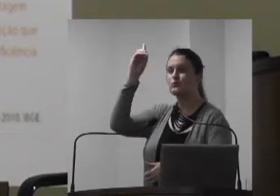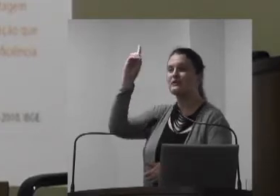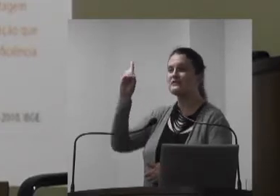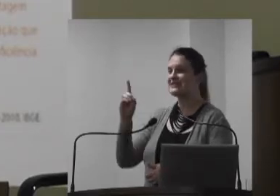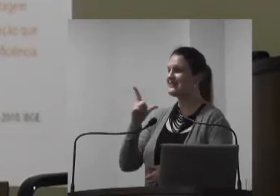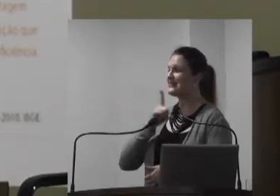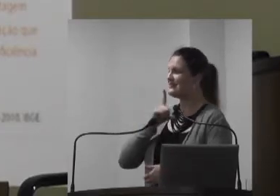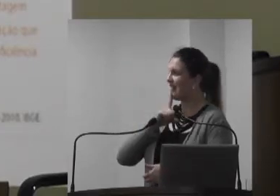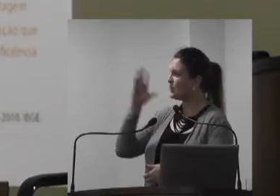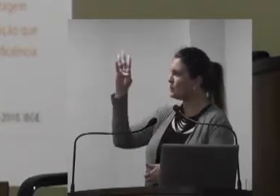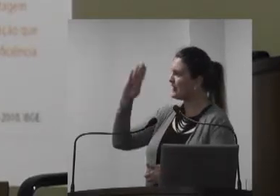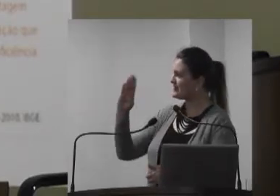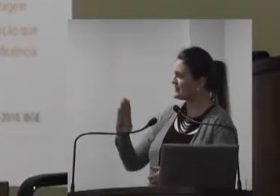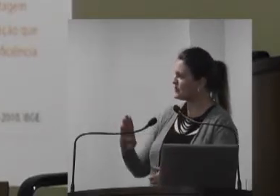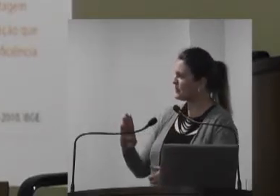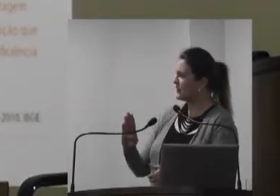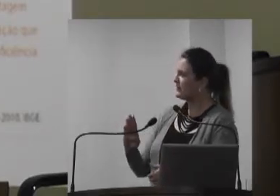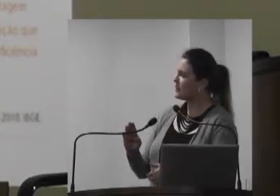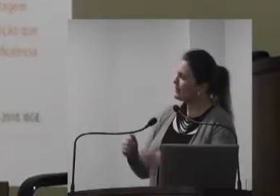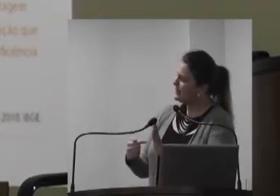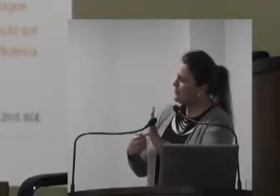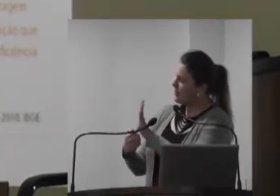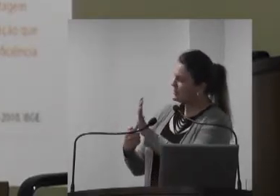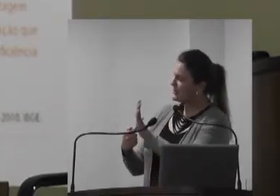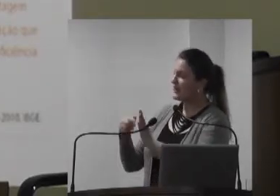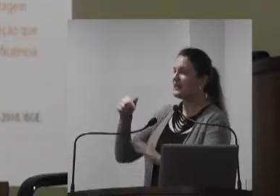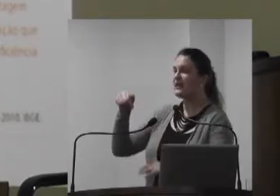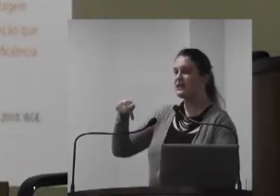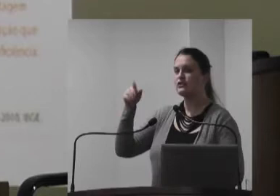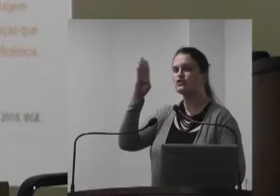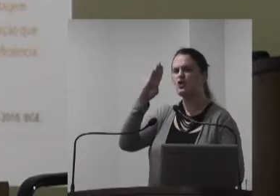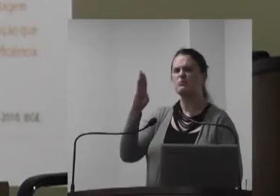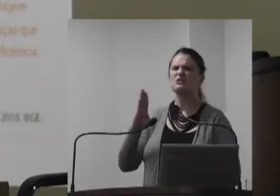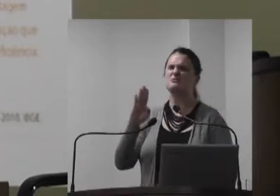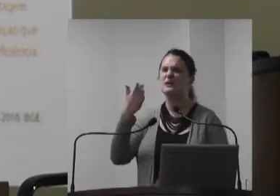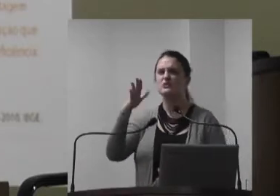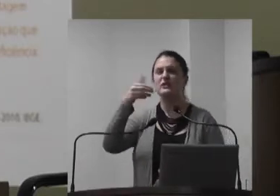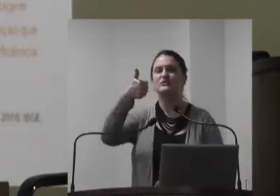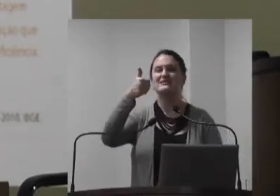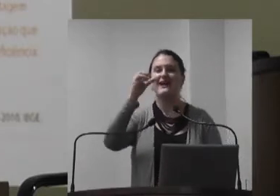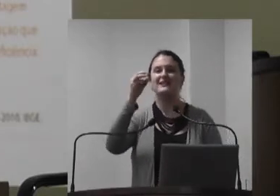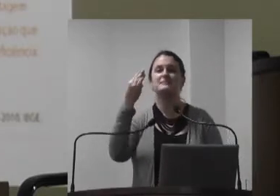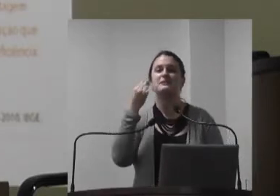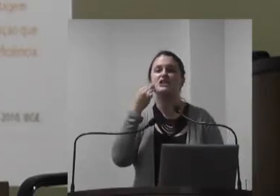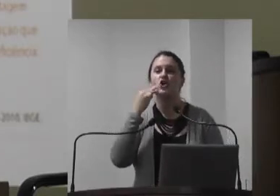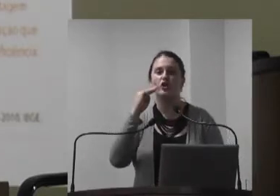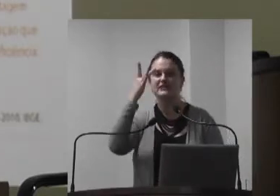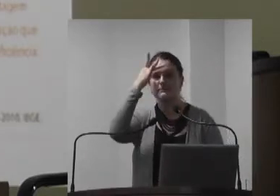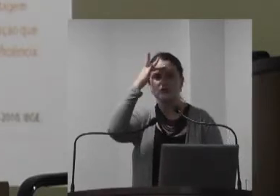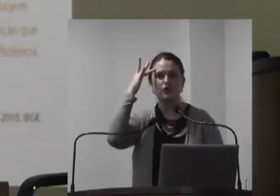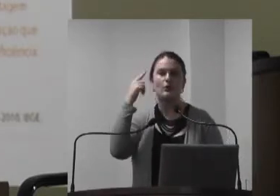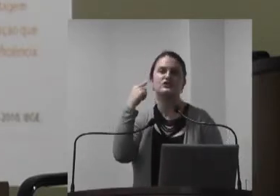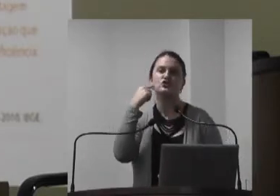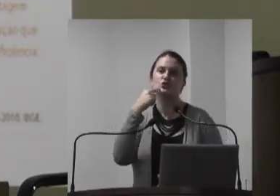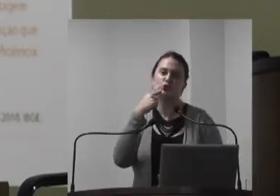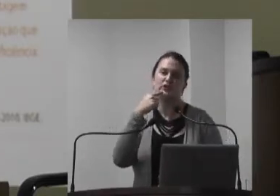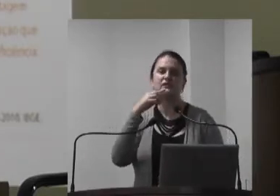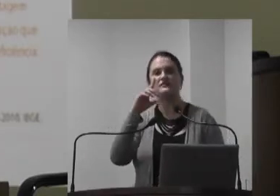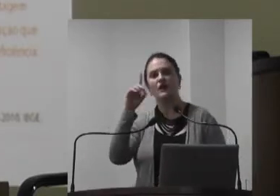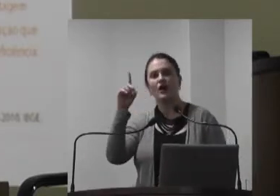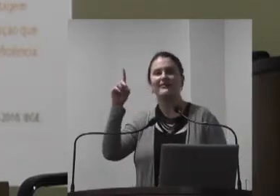de pessoas com deficiência tem no Brasil. Então, ali mostra, né, que aqui nós somos mais ou menos 10 milhões de